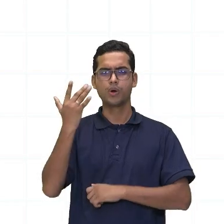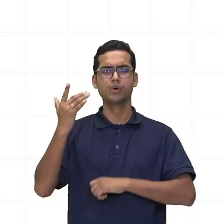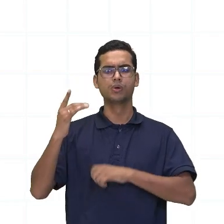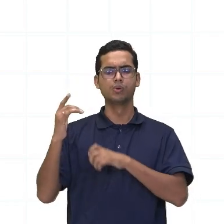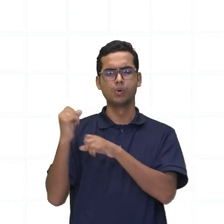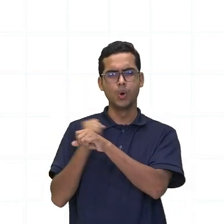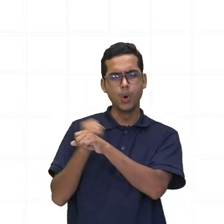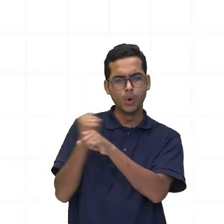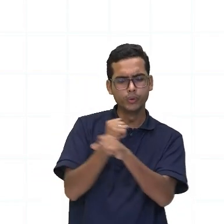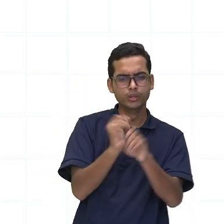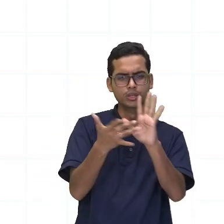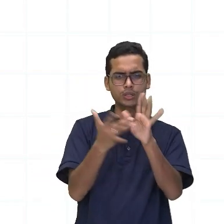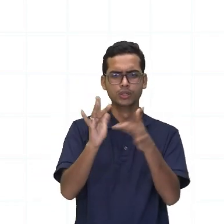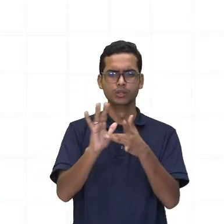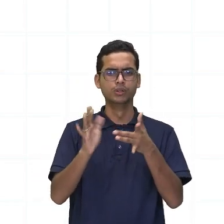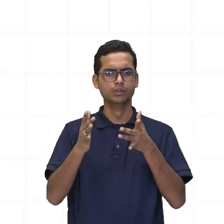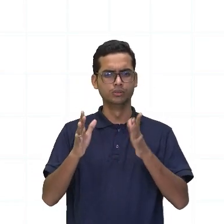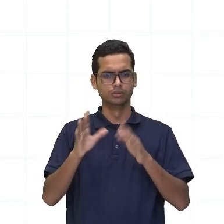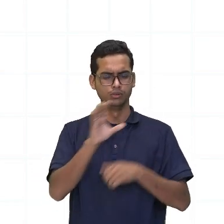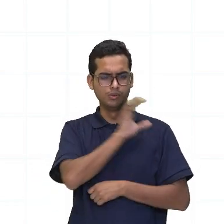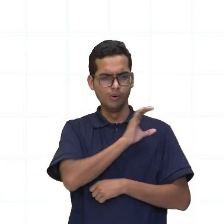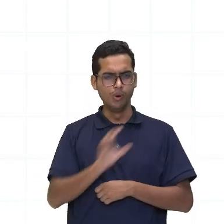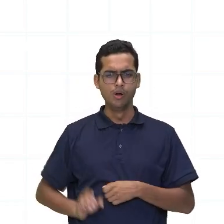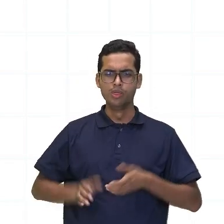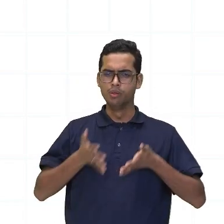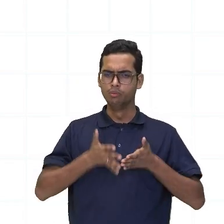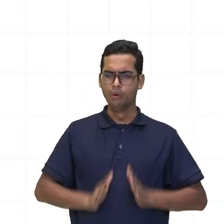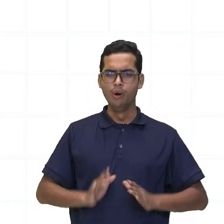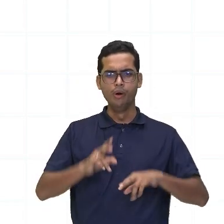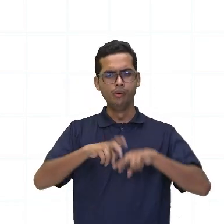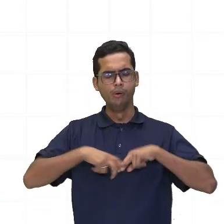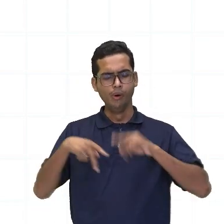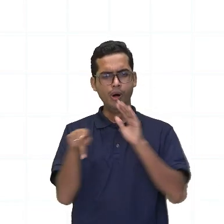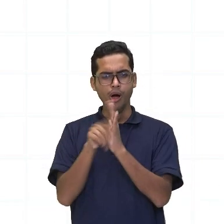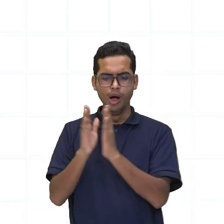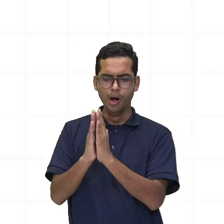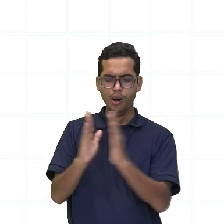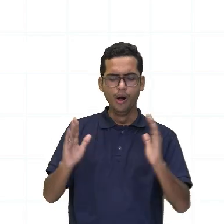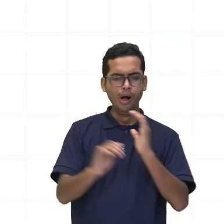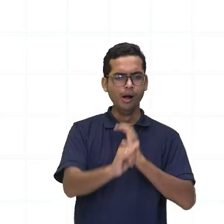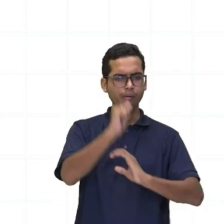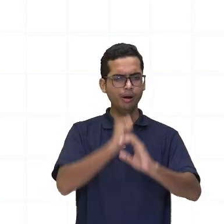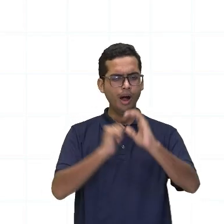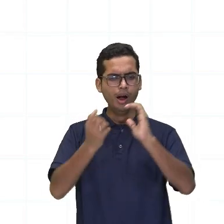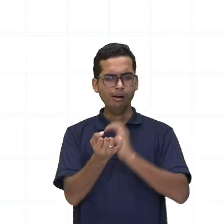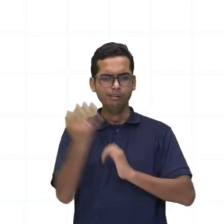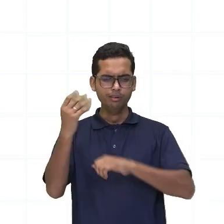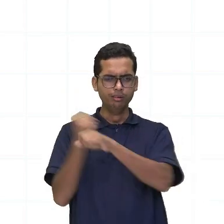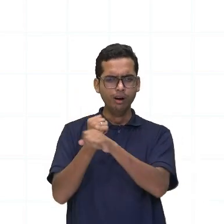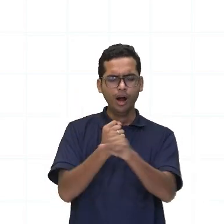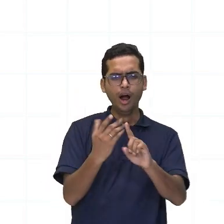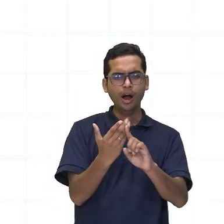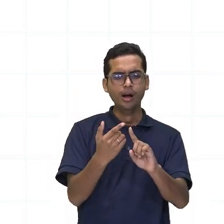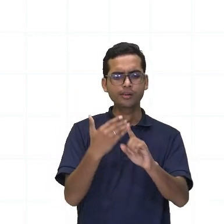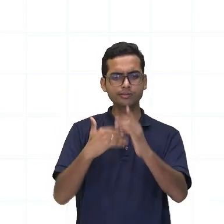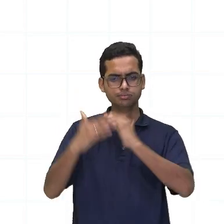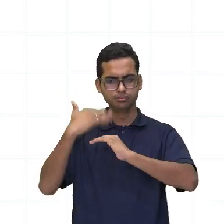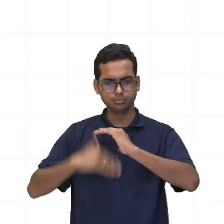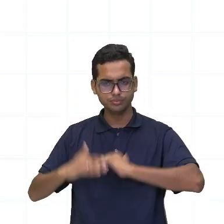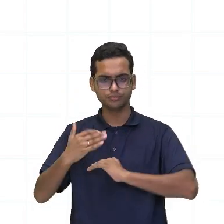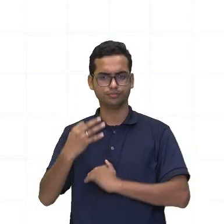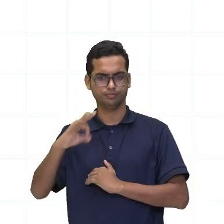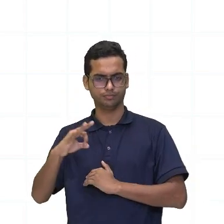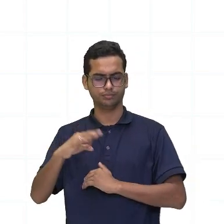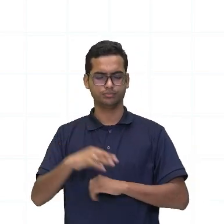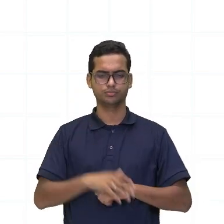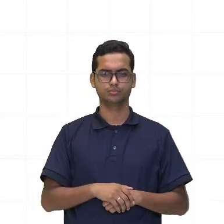para Cristo nascer, certo? Então, por isso que era decrescente a contagem dos anos. E o